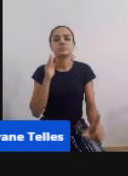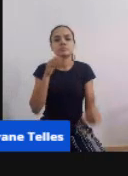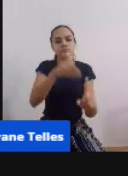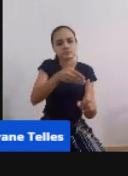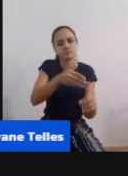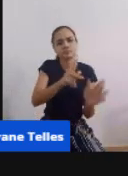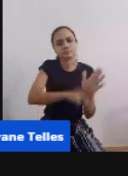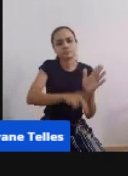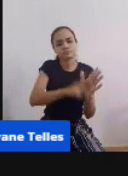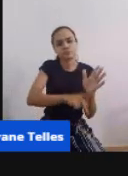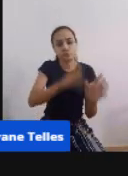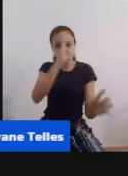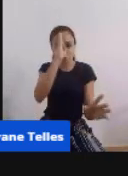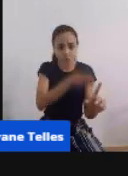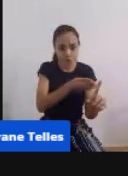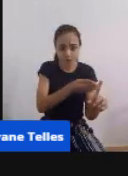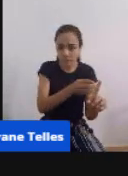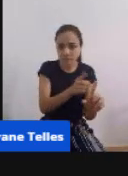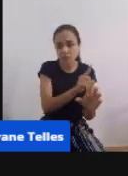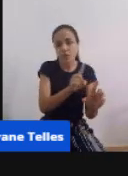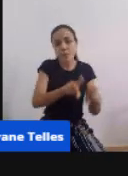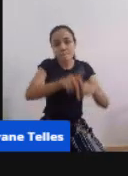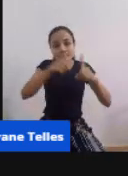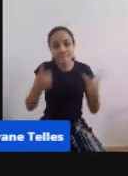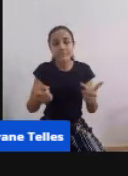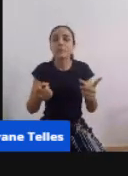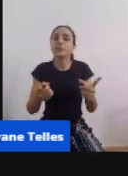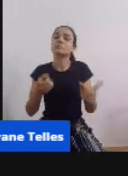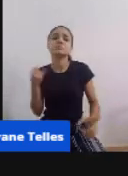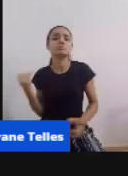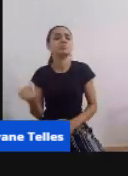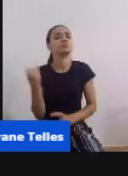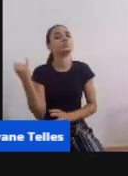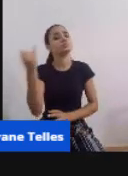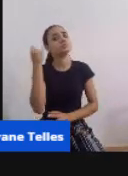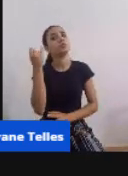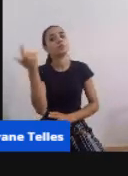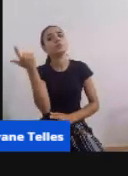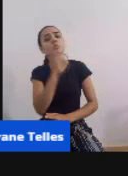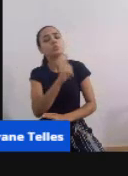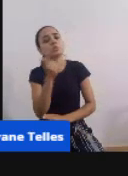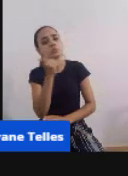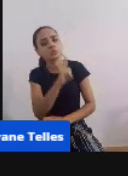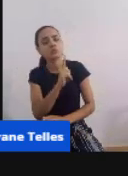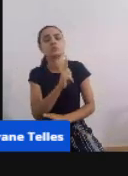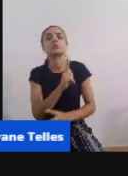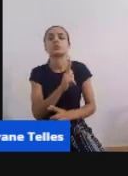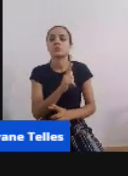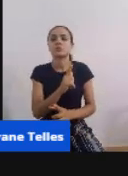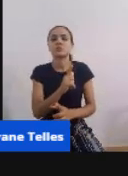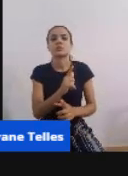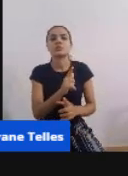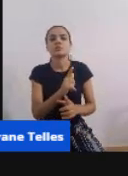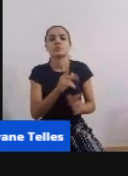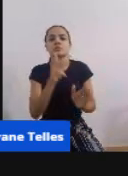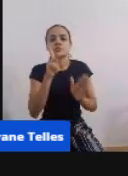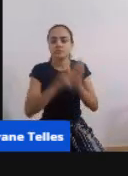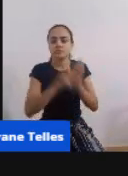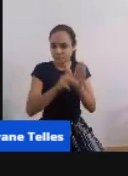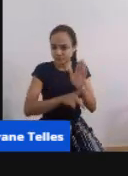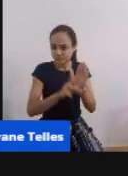mas ele é importante para que eu possa chegar naquele plano de aula, naquela aula que eu quero desenvolver com os meus